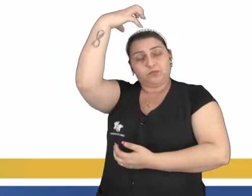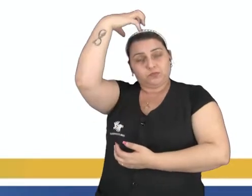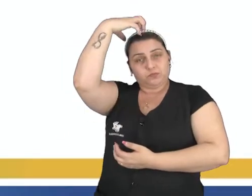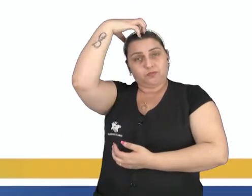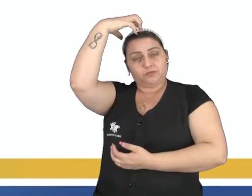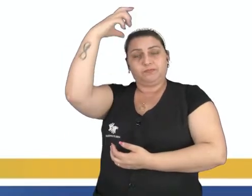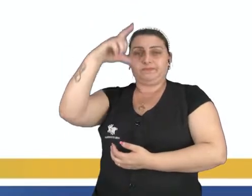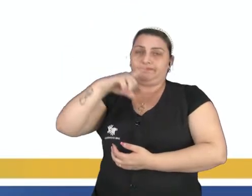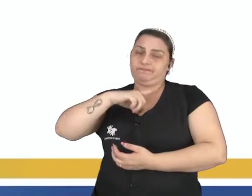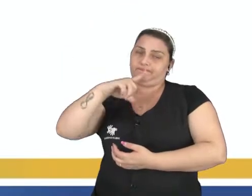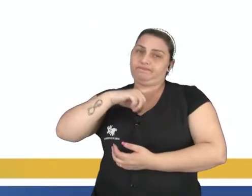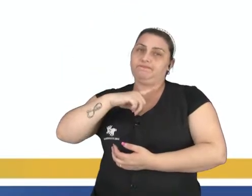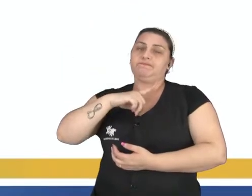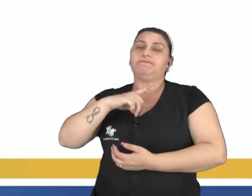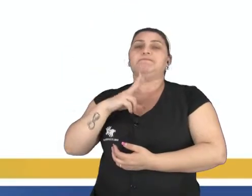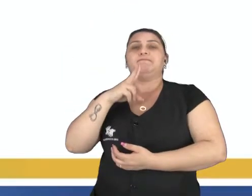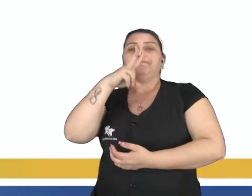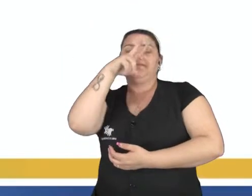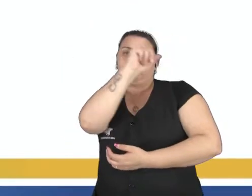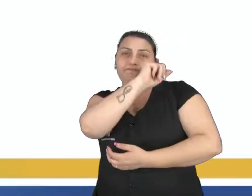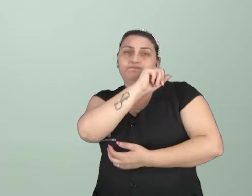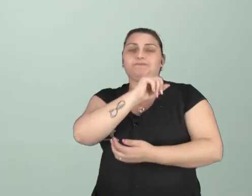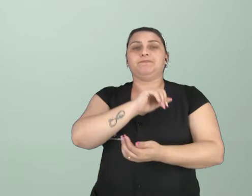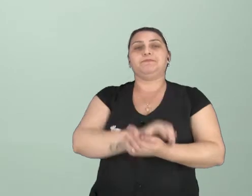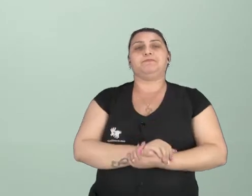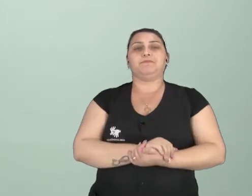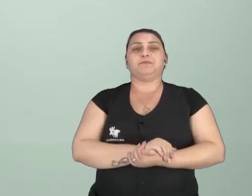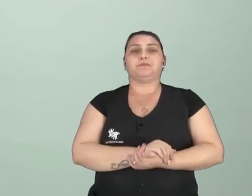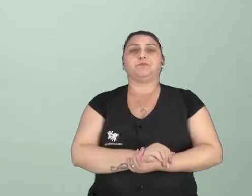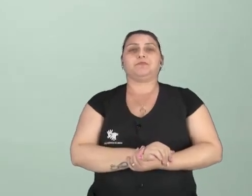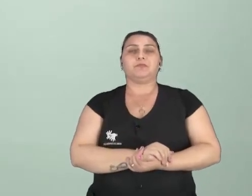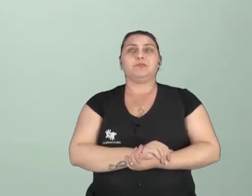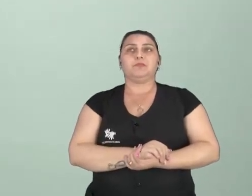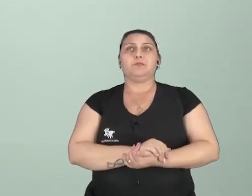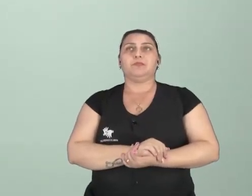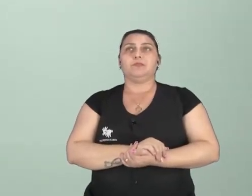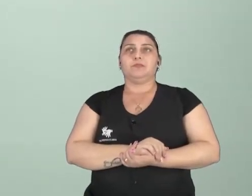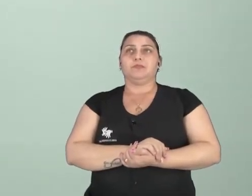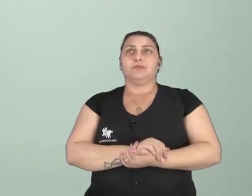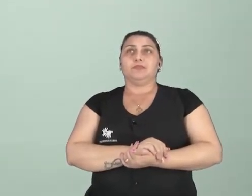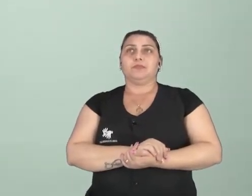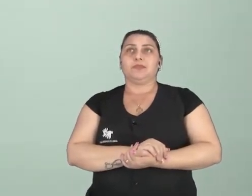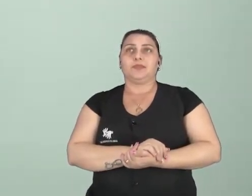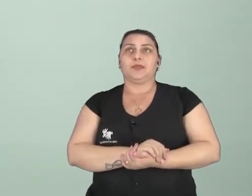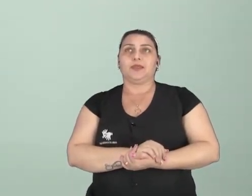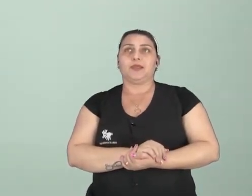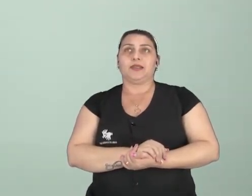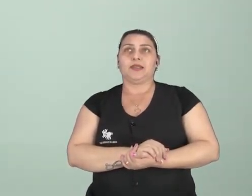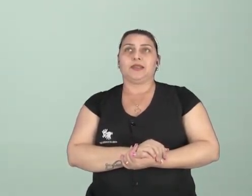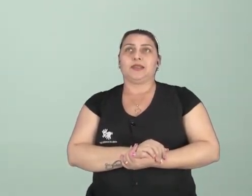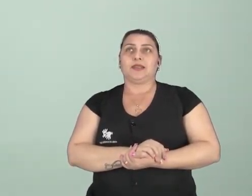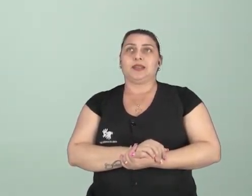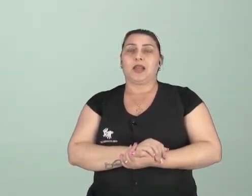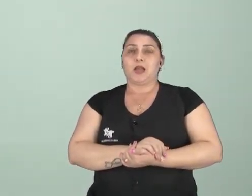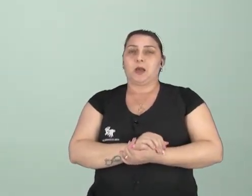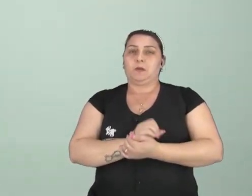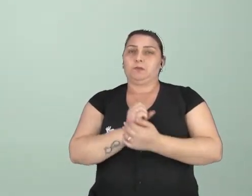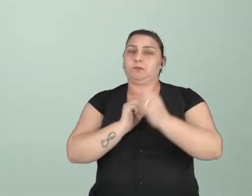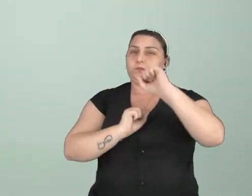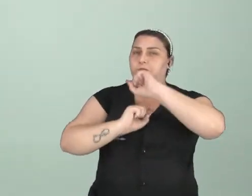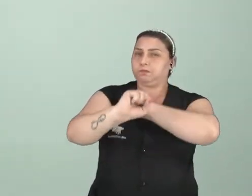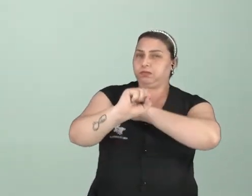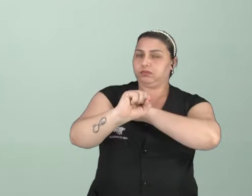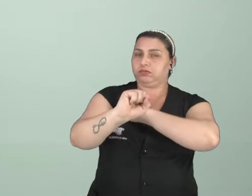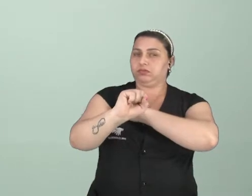a ter poderes. Quando a gente fala em poder, a gente não está falando em poder de desenho animado,